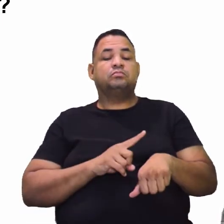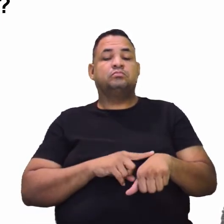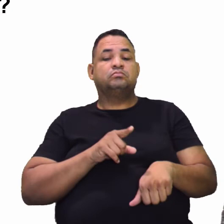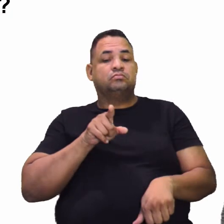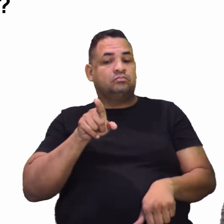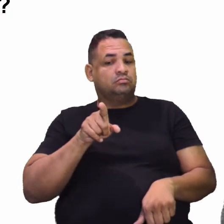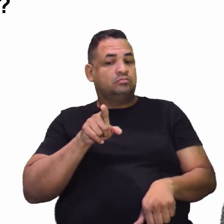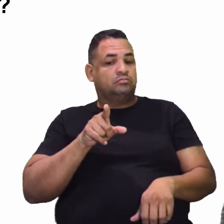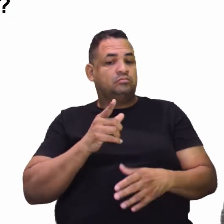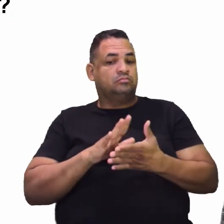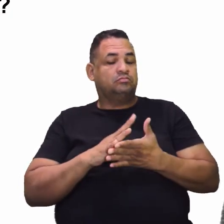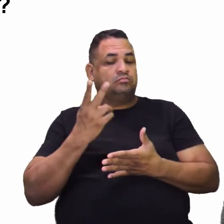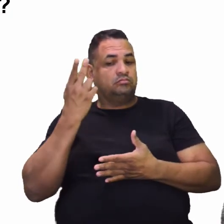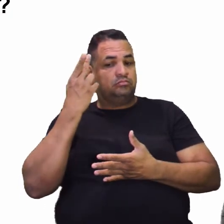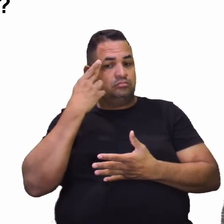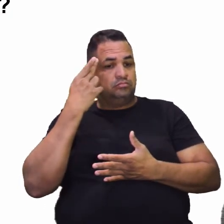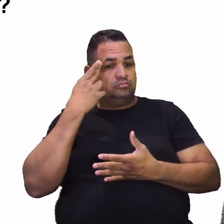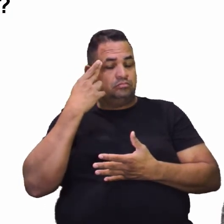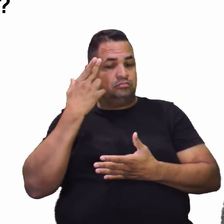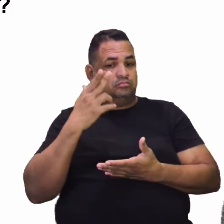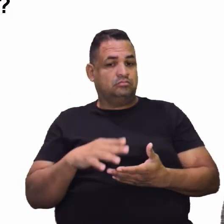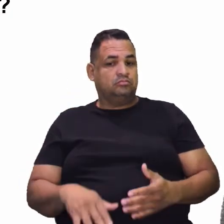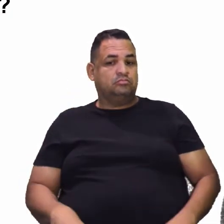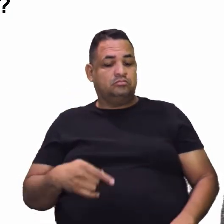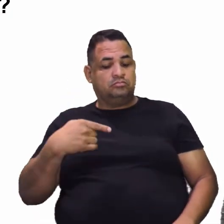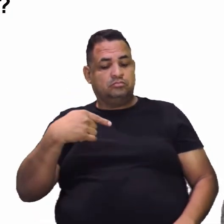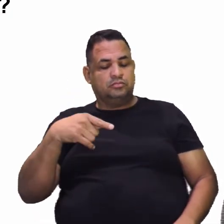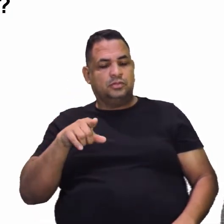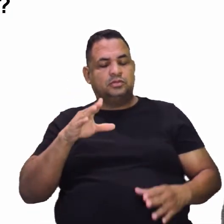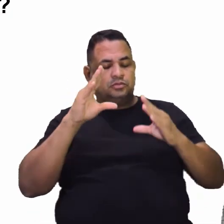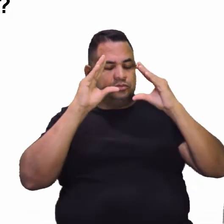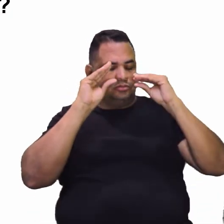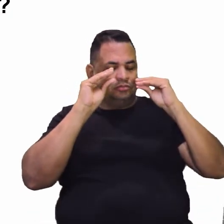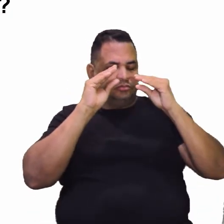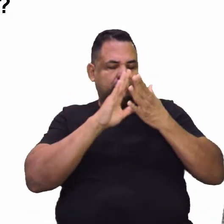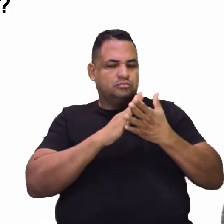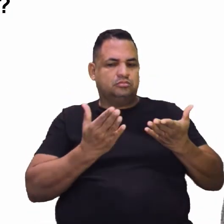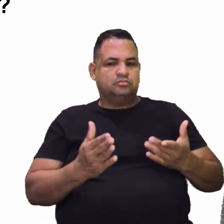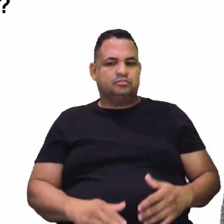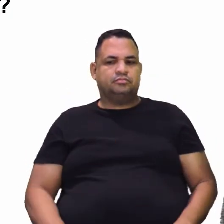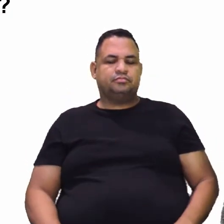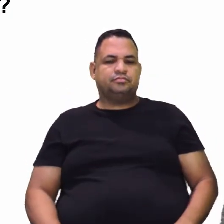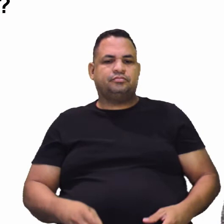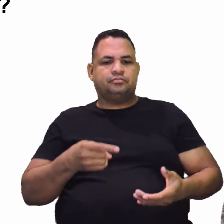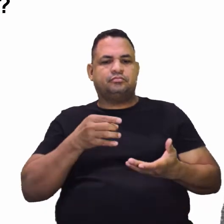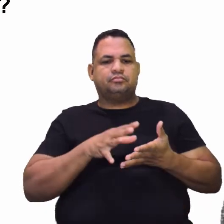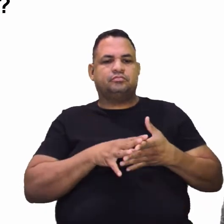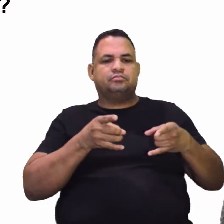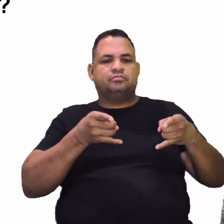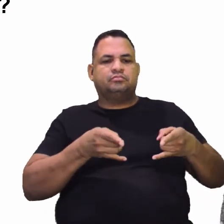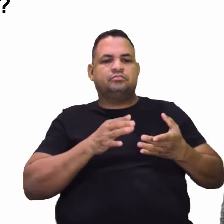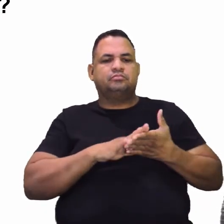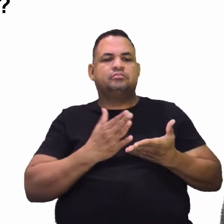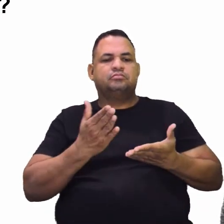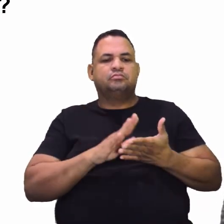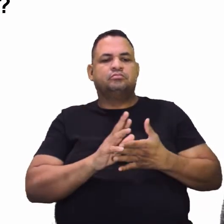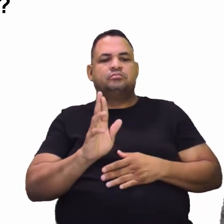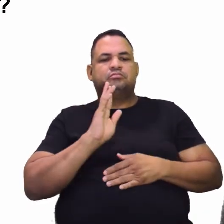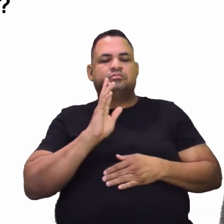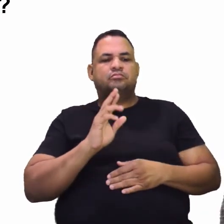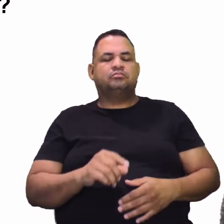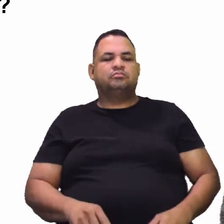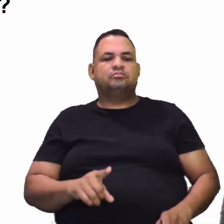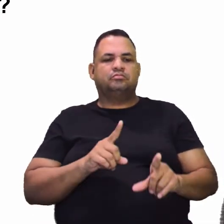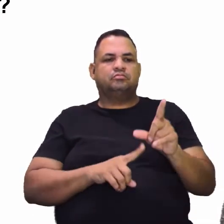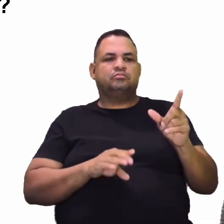tananã, você geralmente vai para a cama? Qual seria a resposta correta? Com certeza a